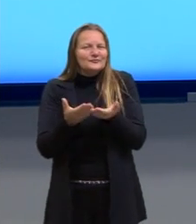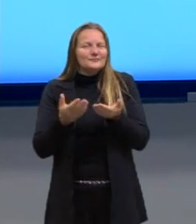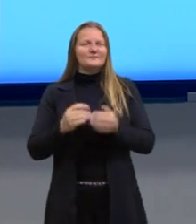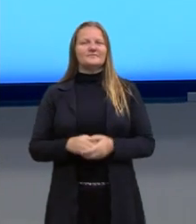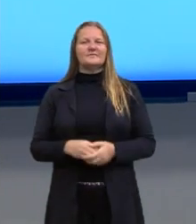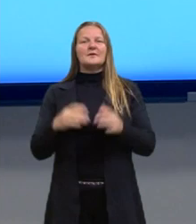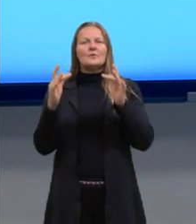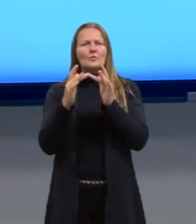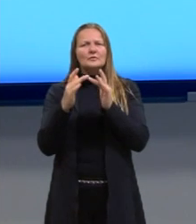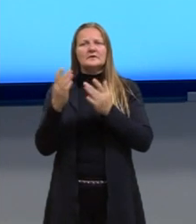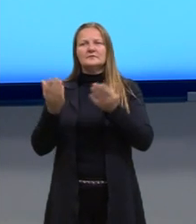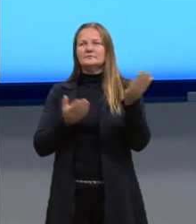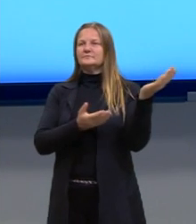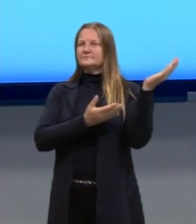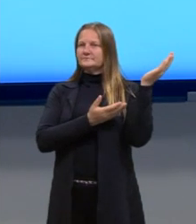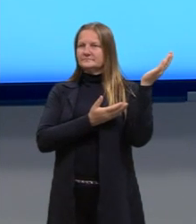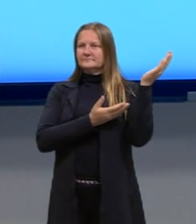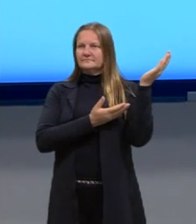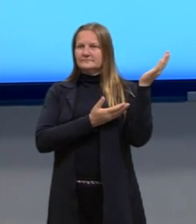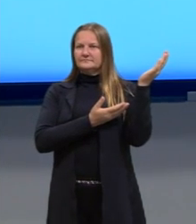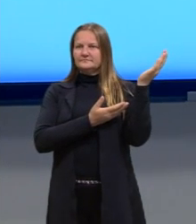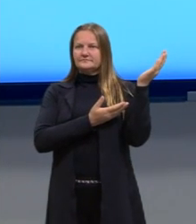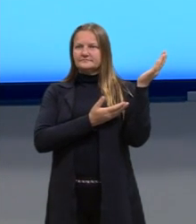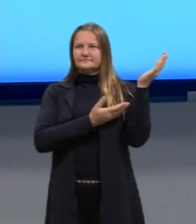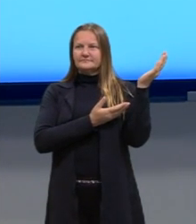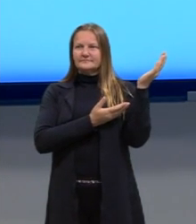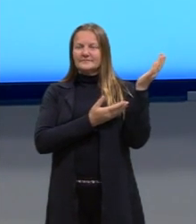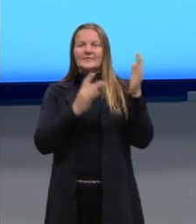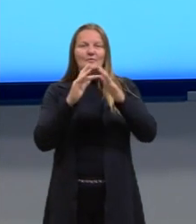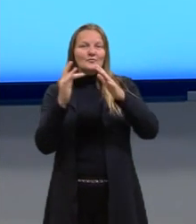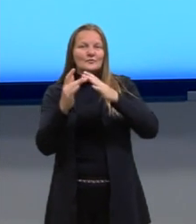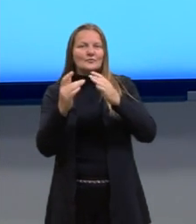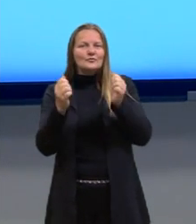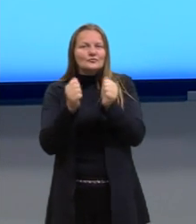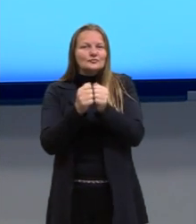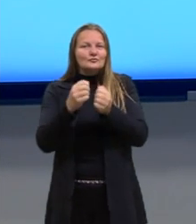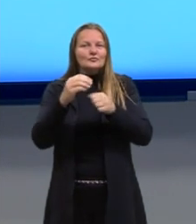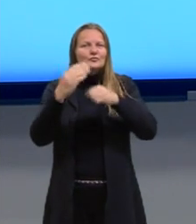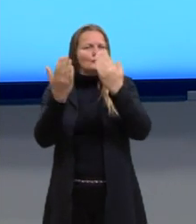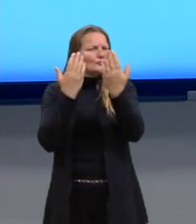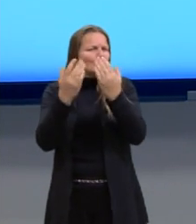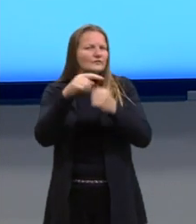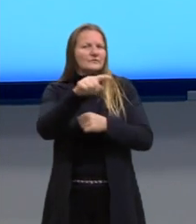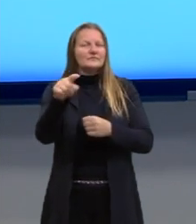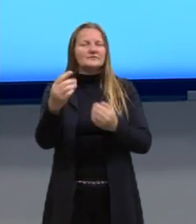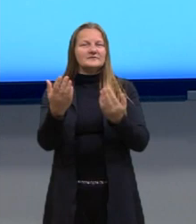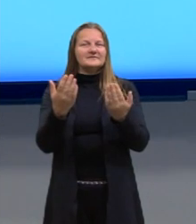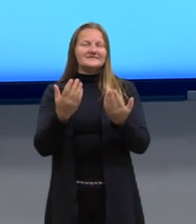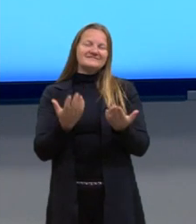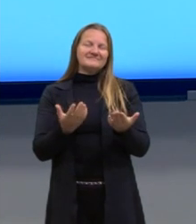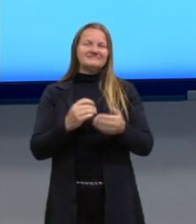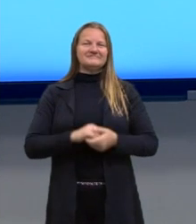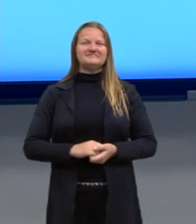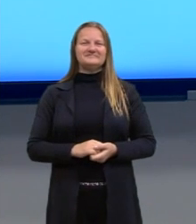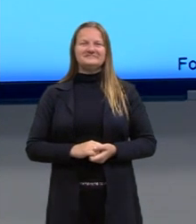então entrar em contato comigo pelas minhas redes eu vou ficar bem feliz de receber alguma dúvida de vocês